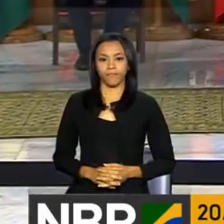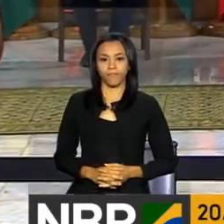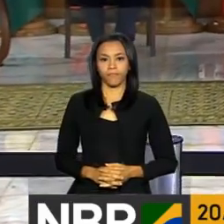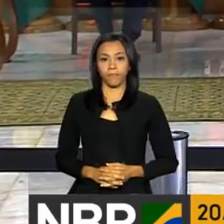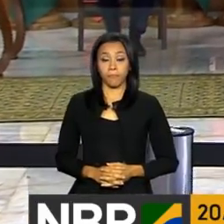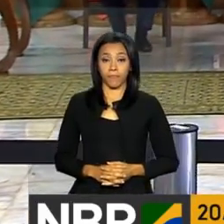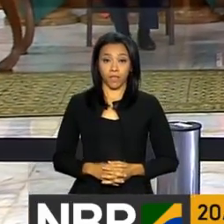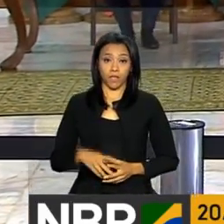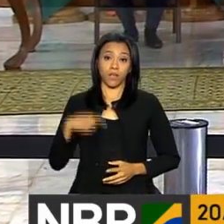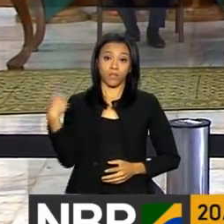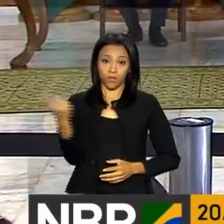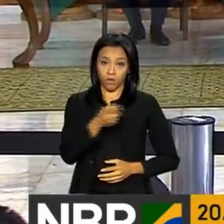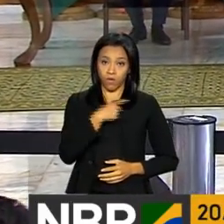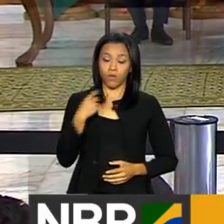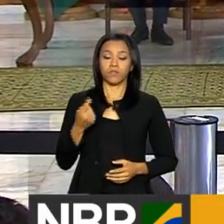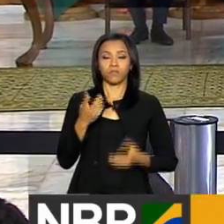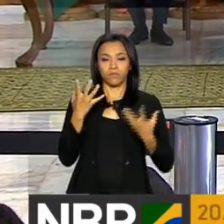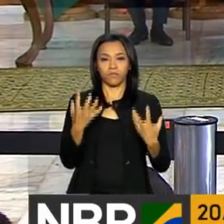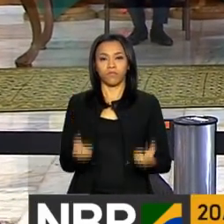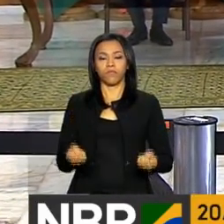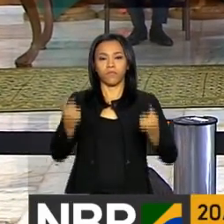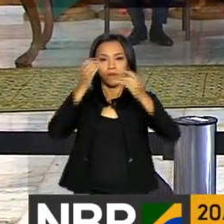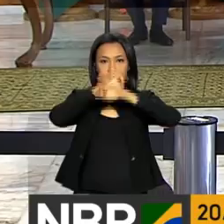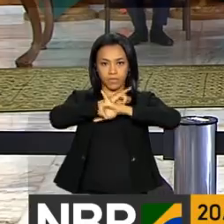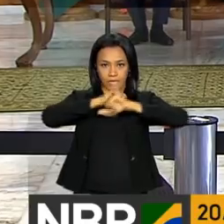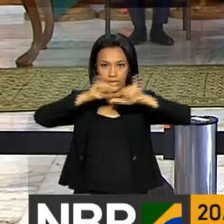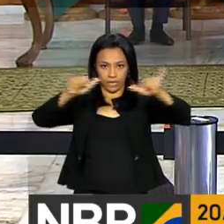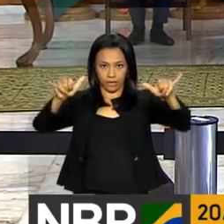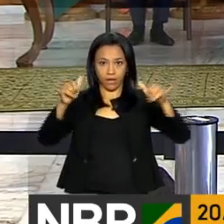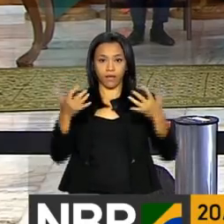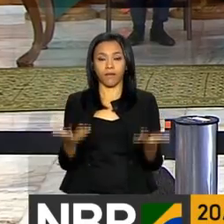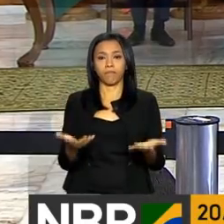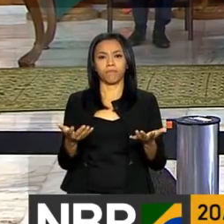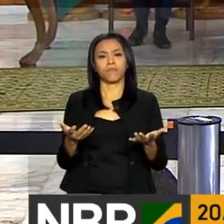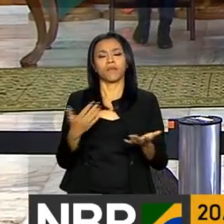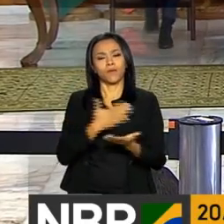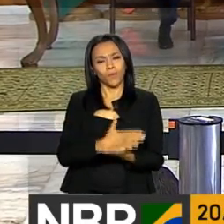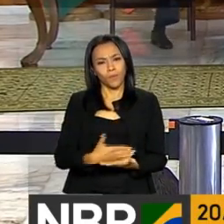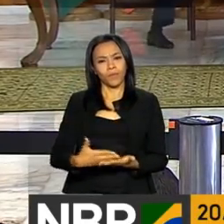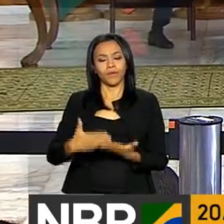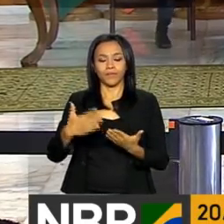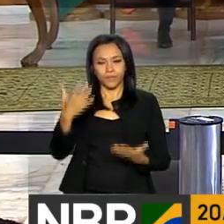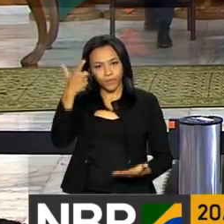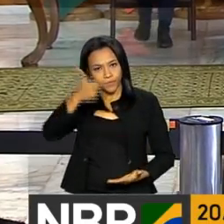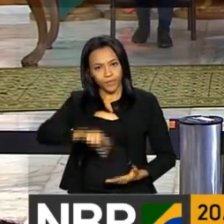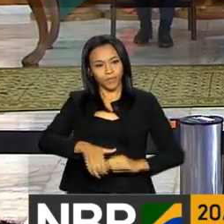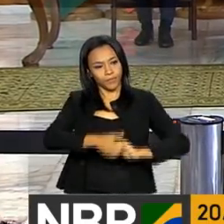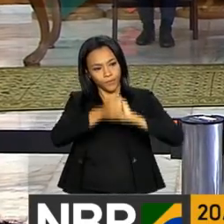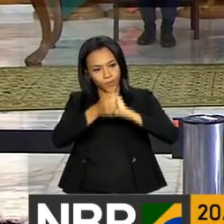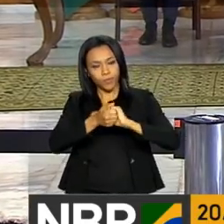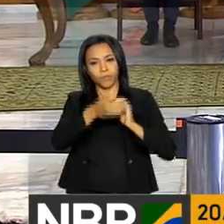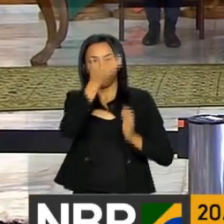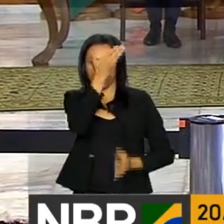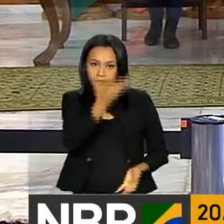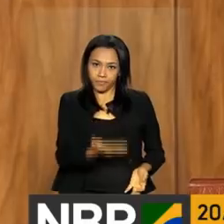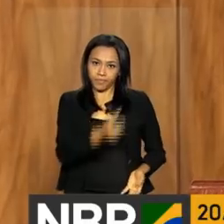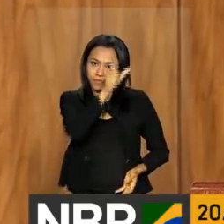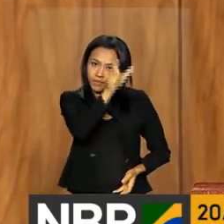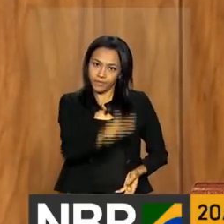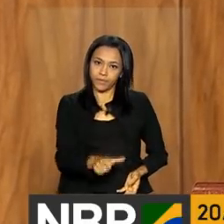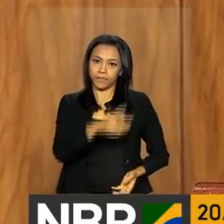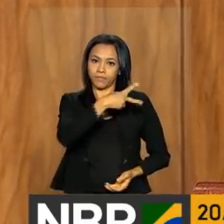uma declaração à imprensa, né? Começo cumprimentando novamente o presidente Juan Manuel Santos,